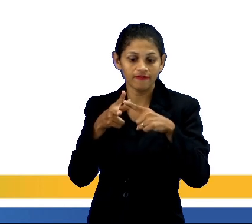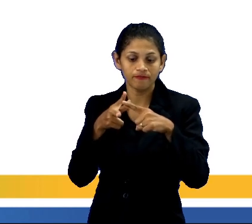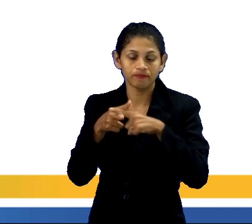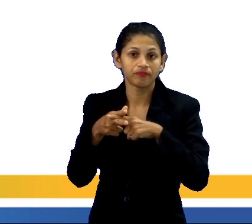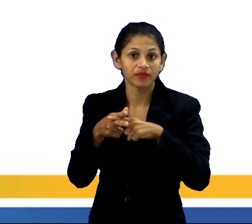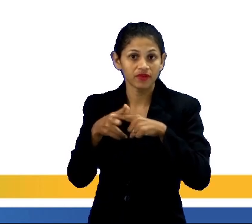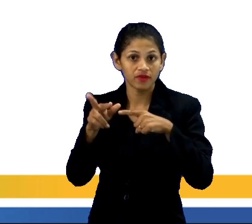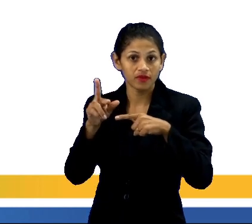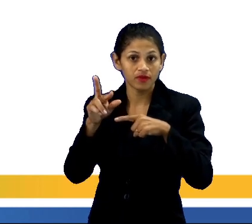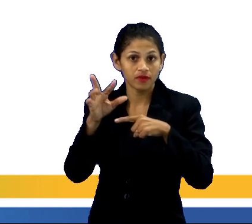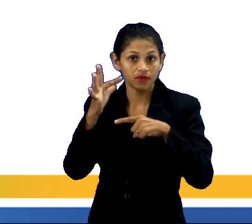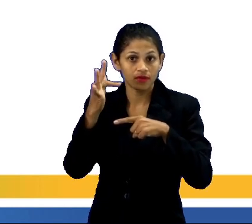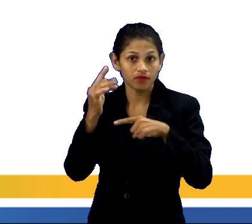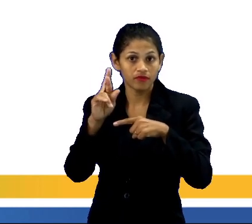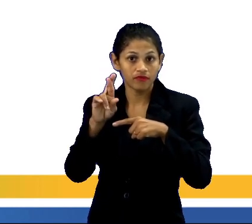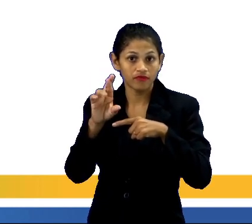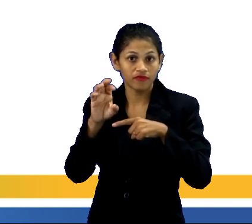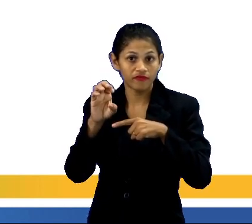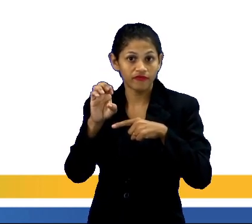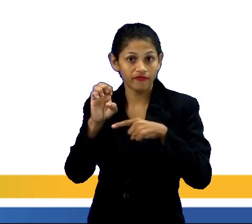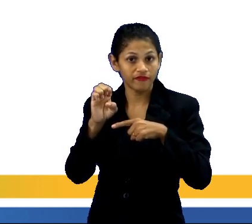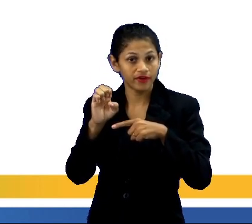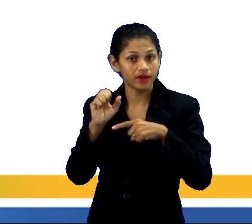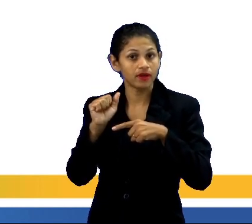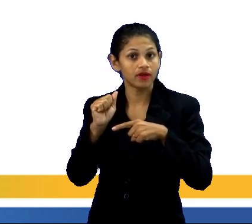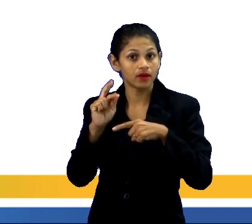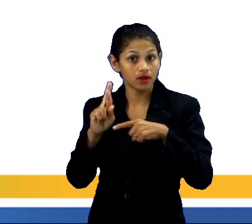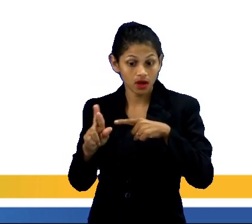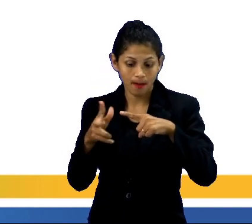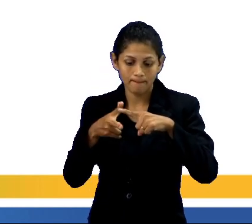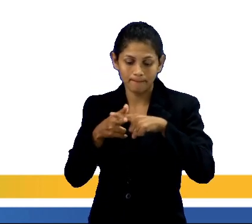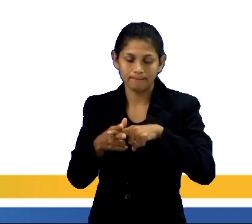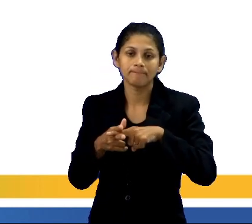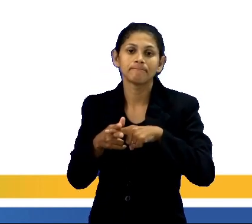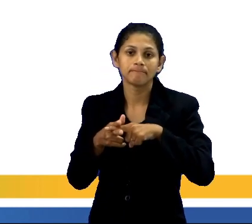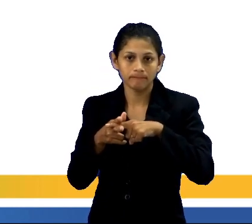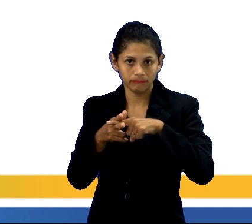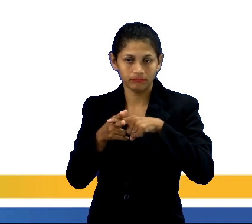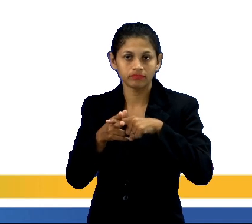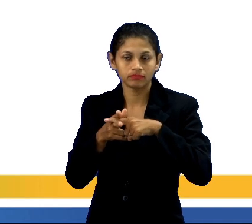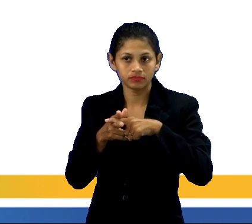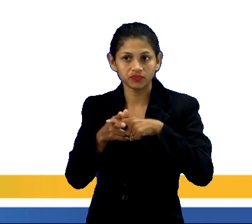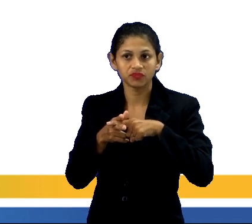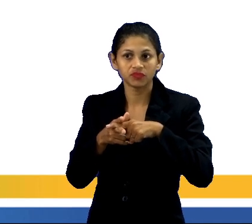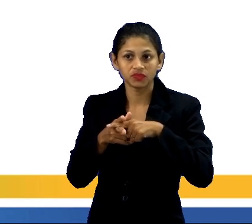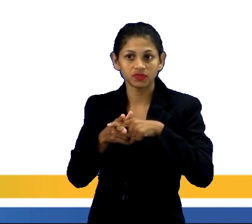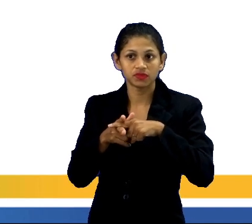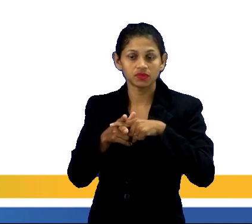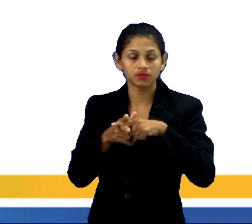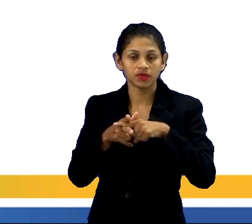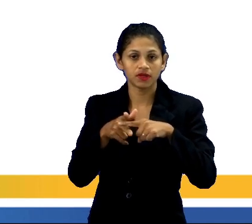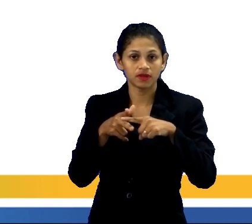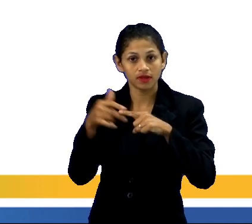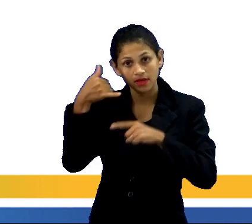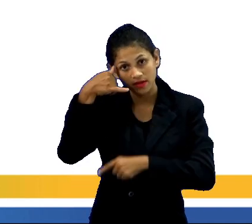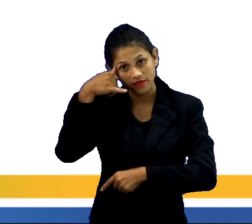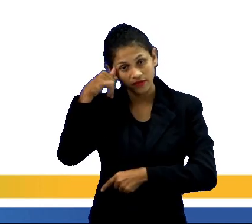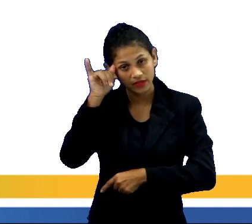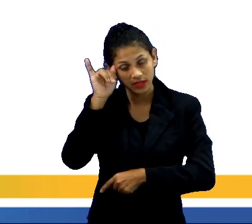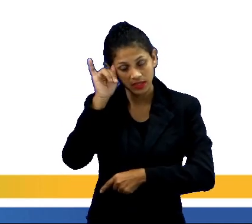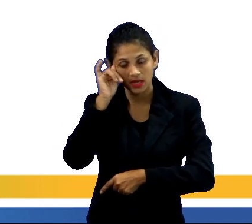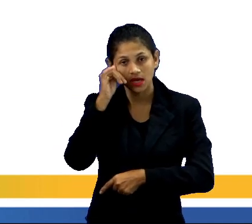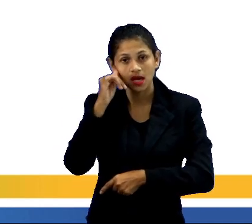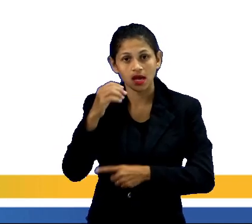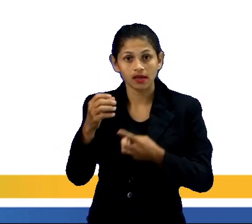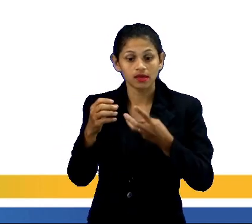ela é eliminada, né, o organismo vai enviar sinais que vão assinar esses checkpoints para evitar que as células normais sejam atacadas.